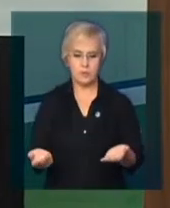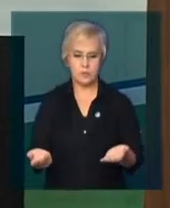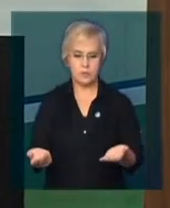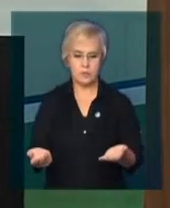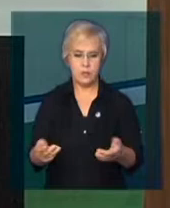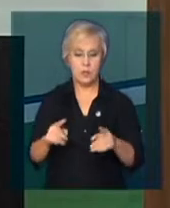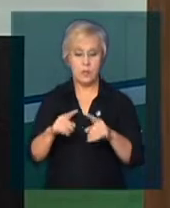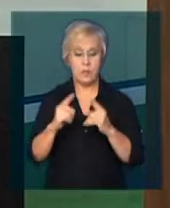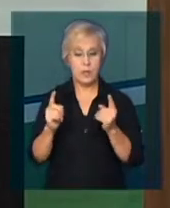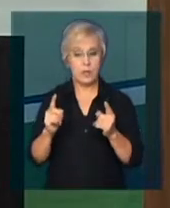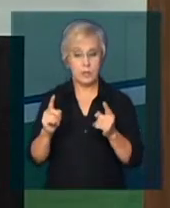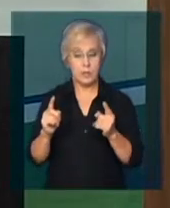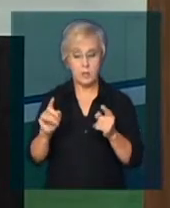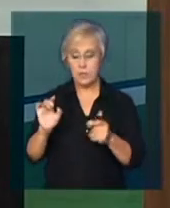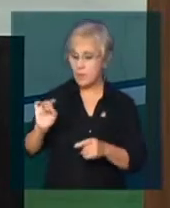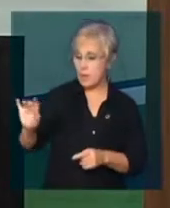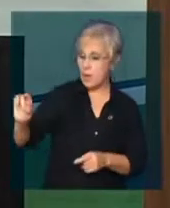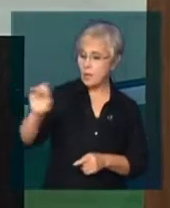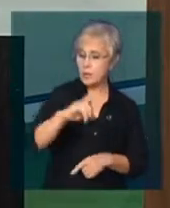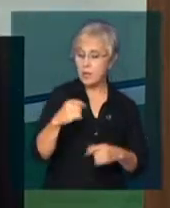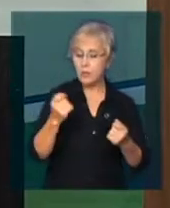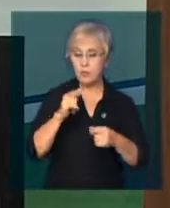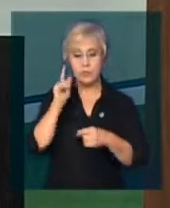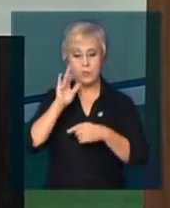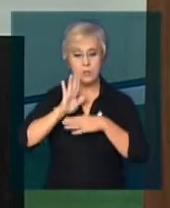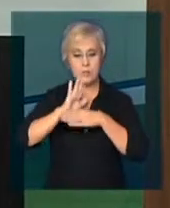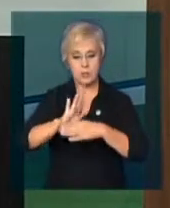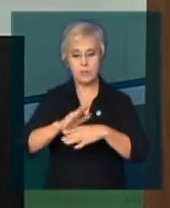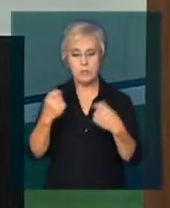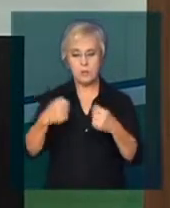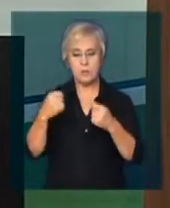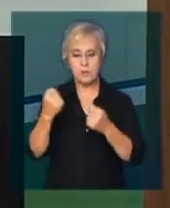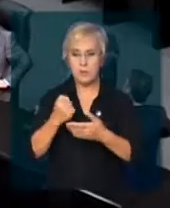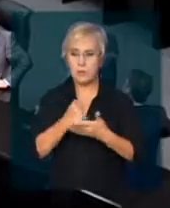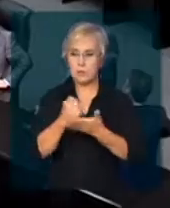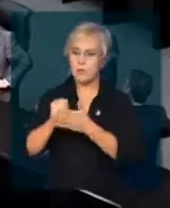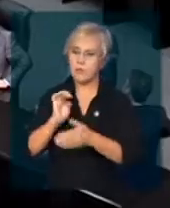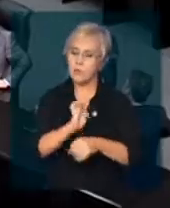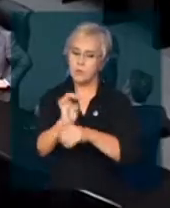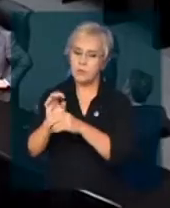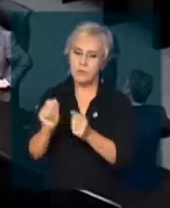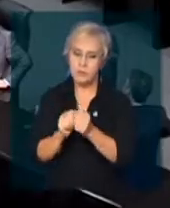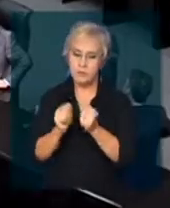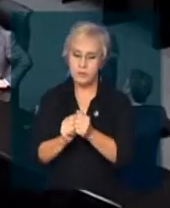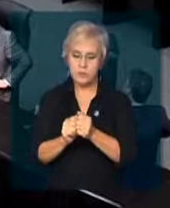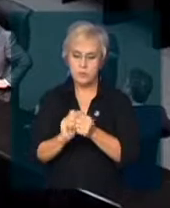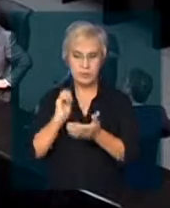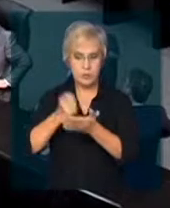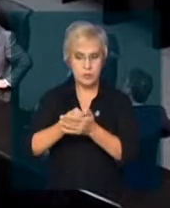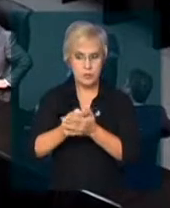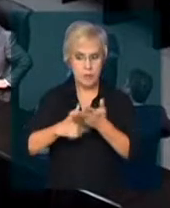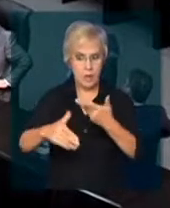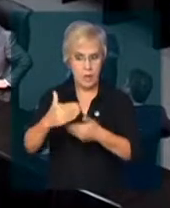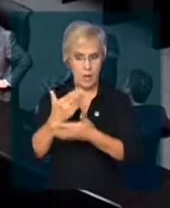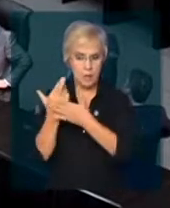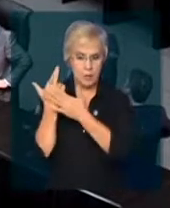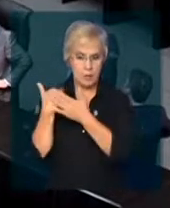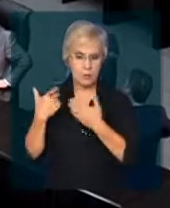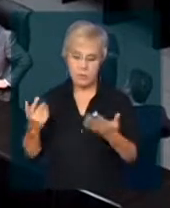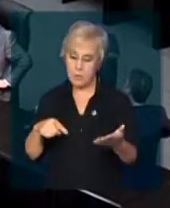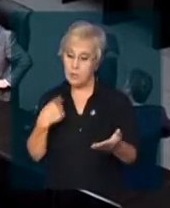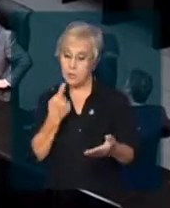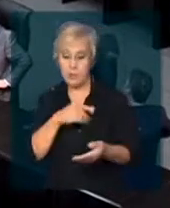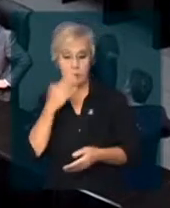de modo a que atenda às necessidades de cada ente federado de financiar suas obrigações. É assim a nossa